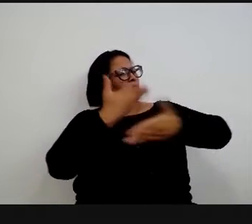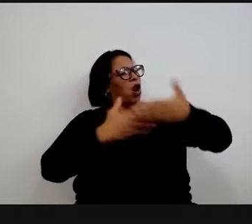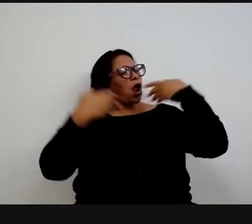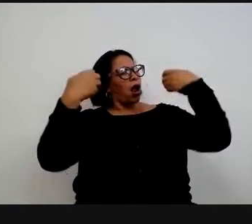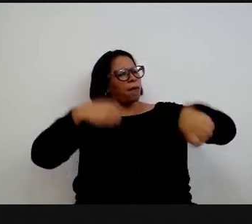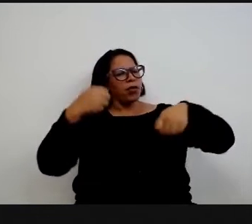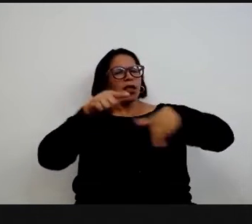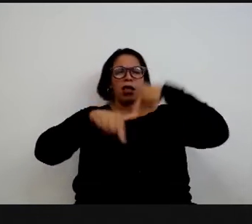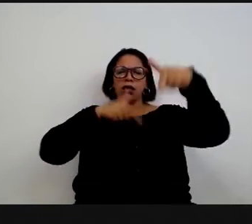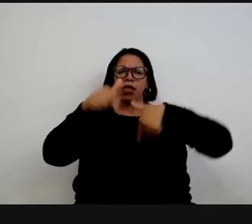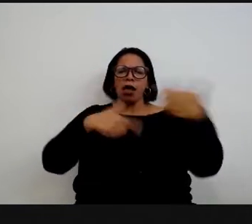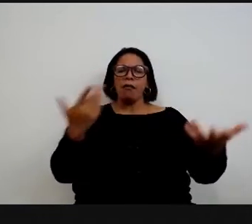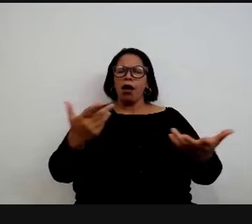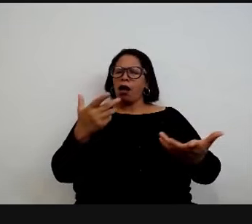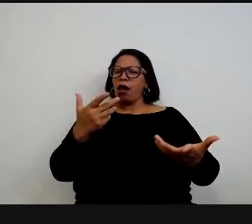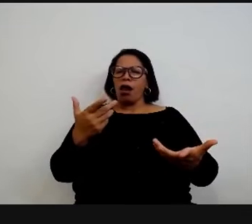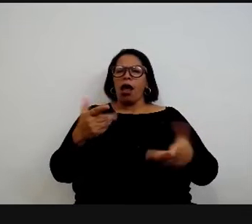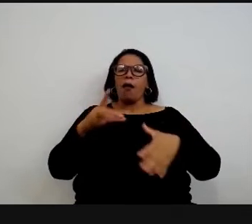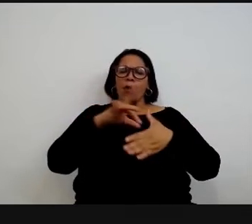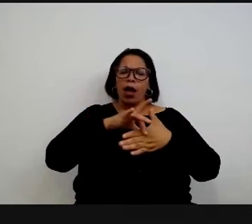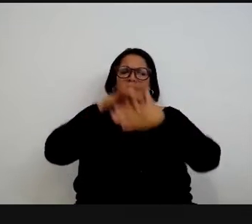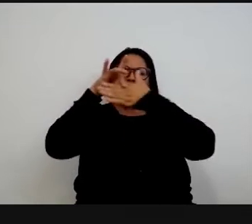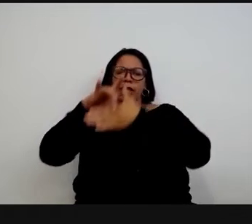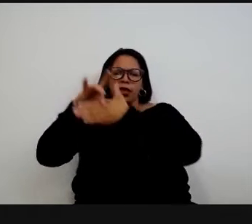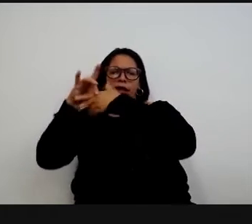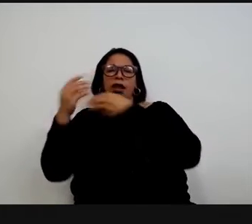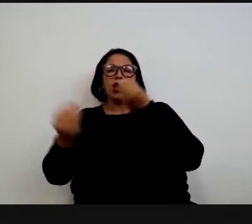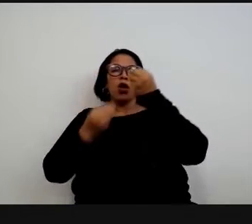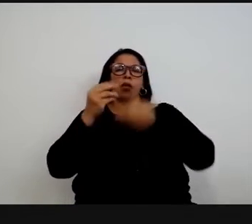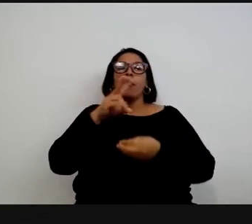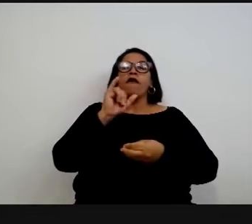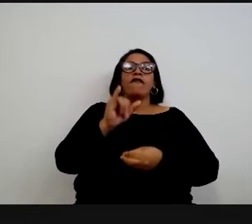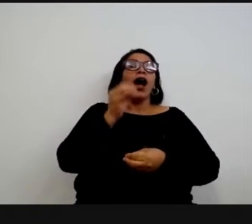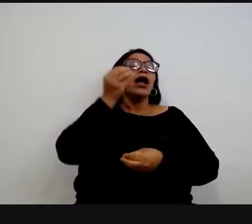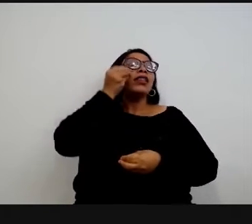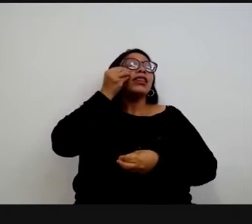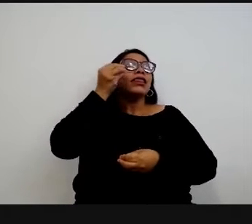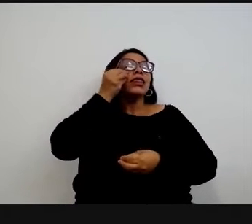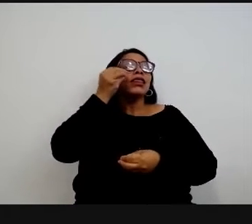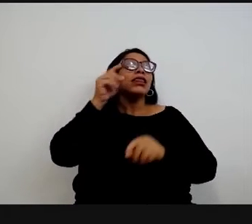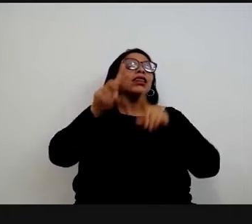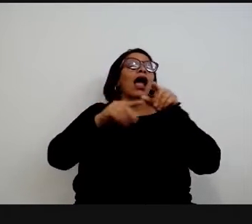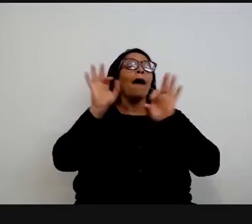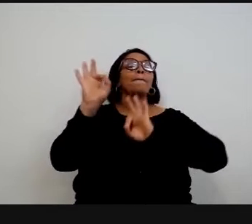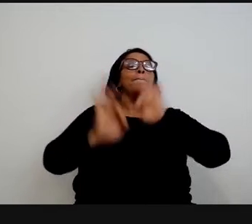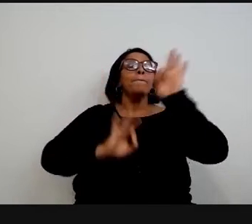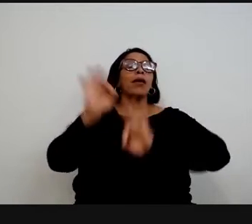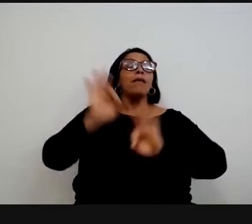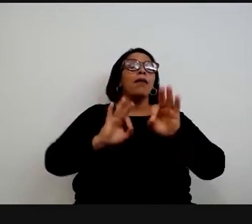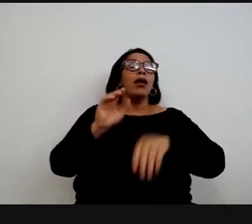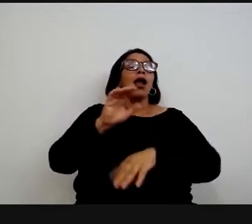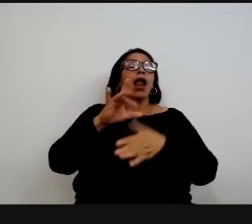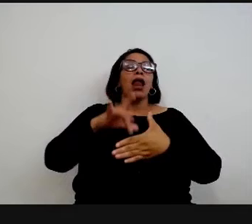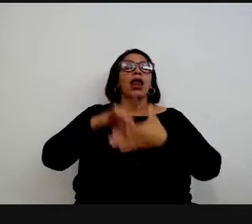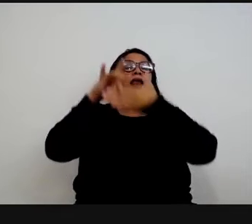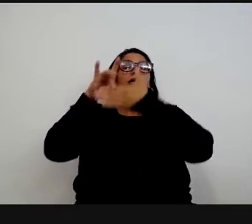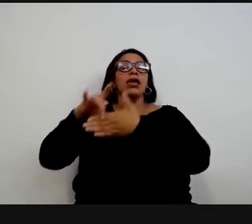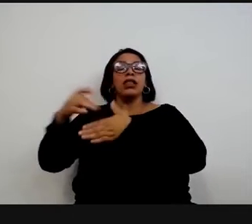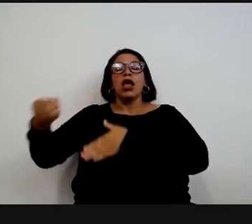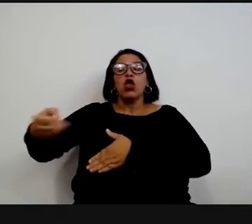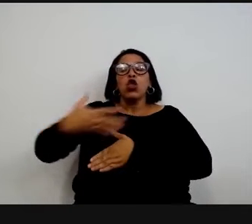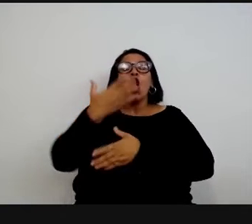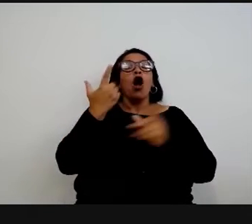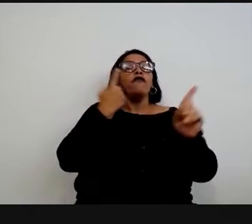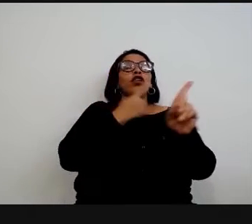está trabalhando ativamente com liderança, né? Como é que a gente vai preparar os nossos líderes para esses